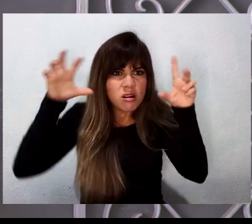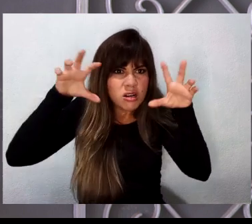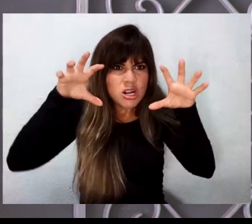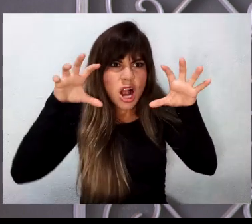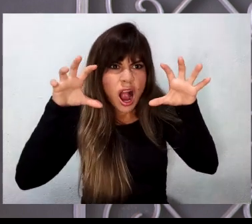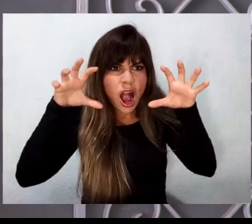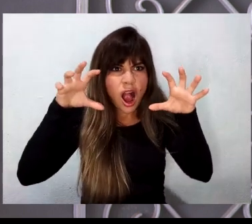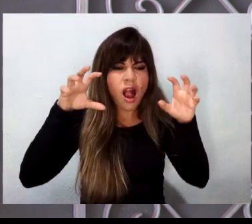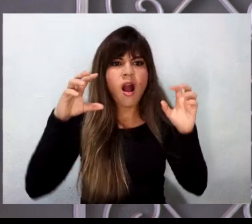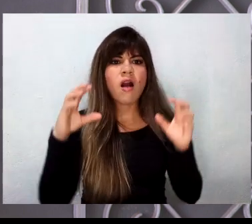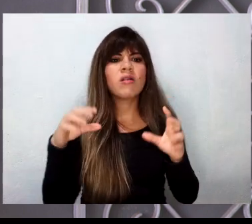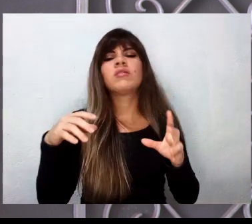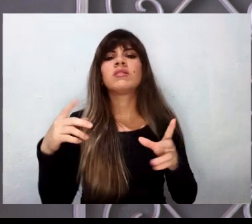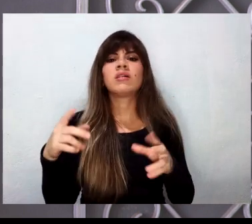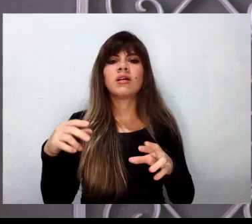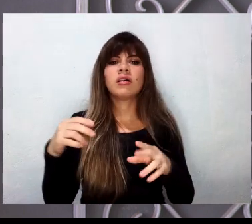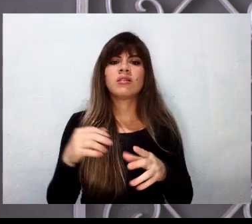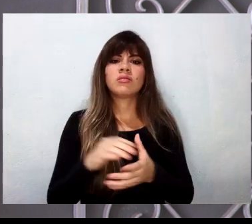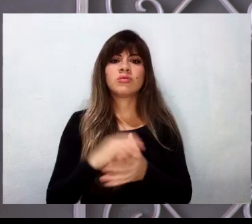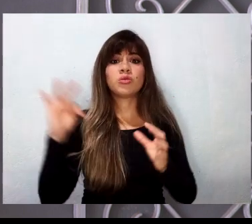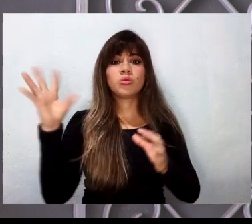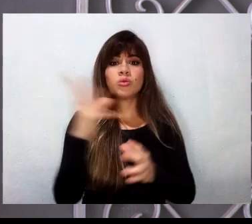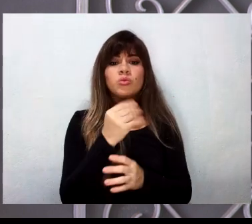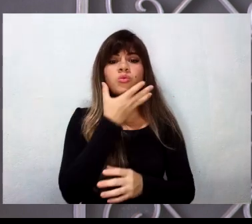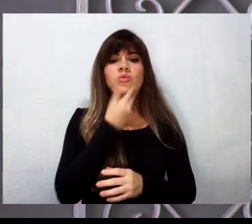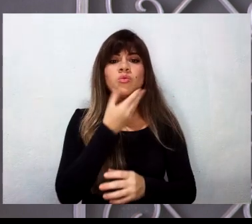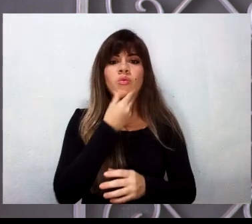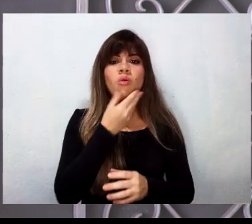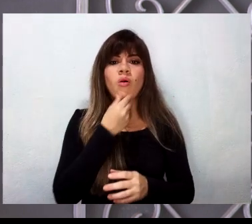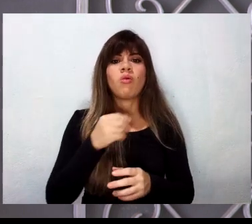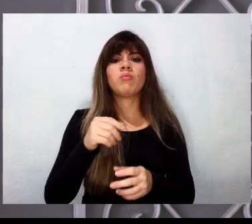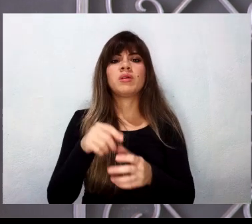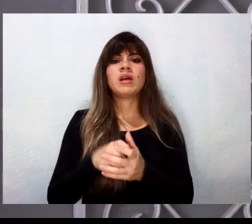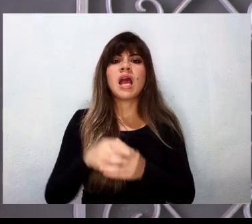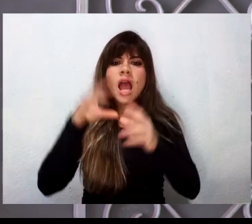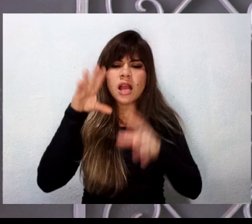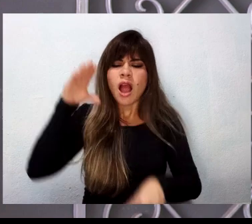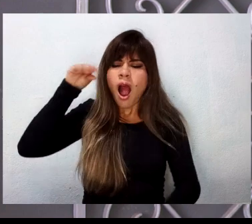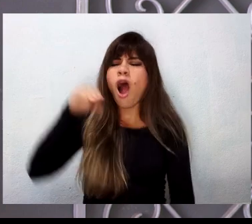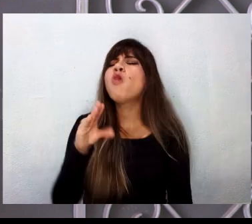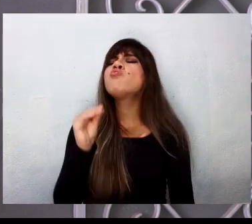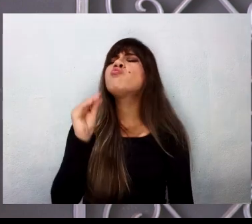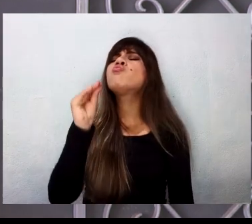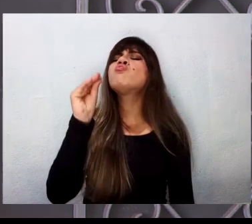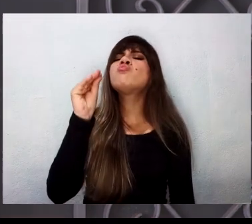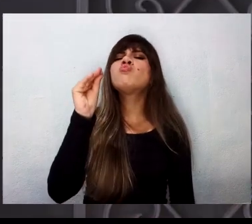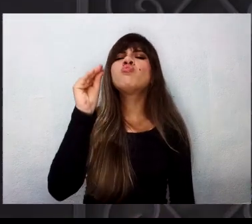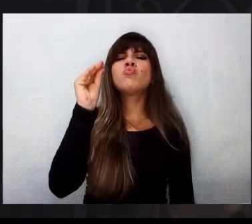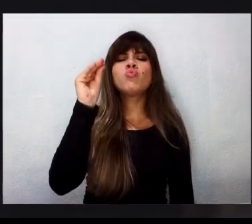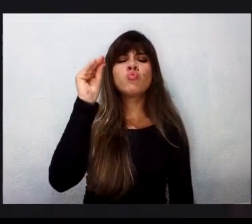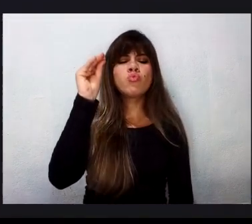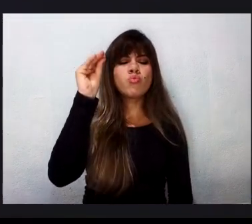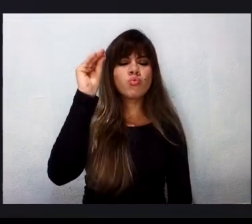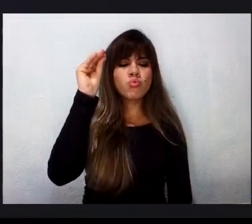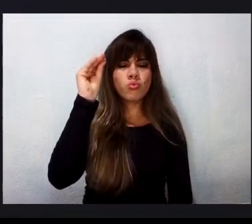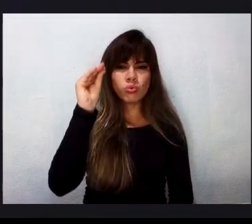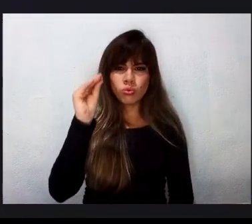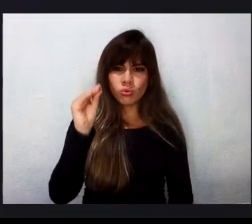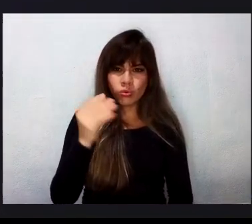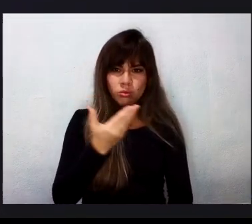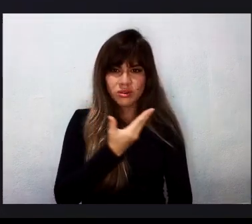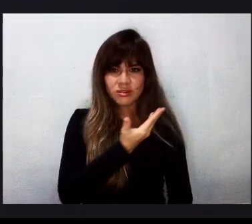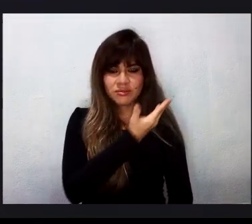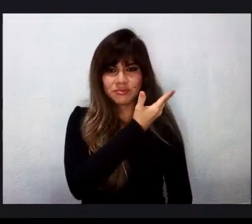revezando-se para urinar sobre cada objeto salvo pelo homem. Eles uivaram apenas uma vez. Imagem de